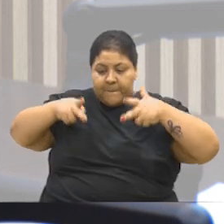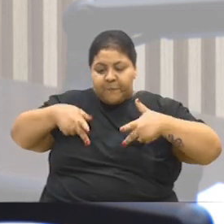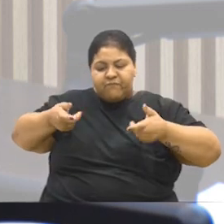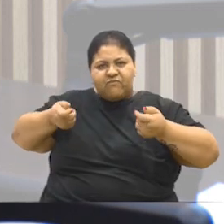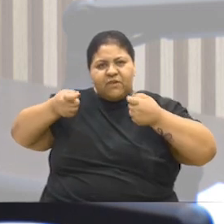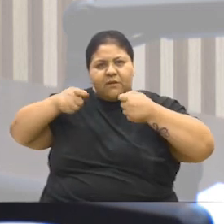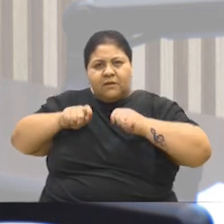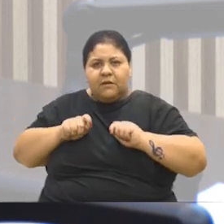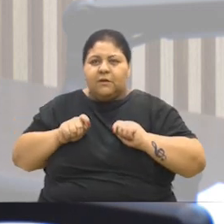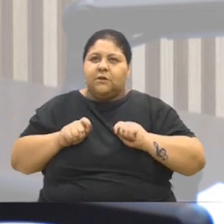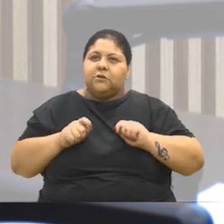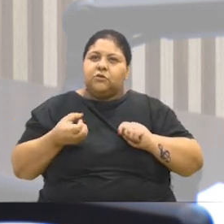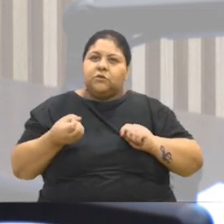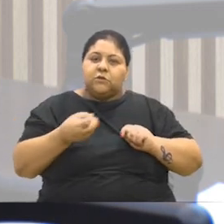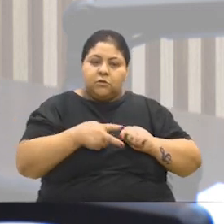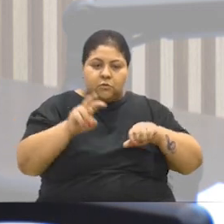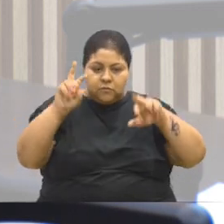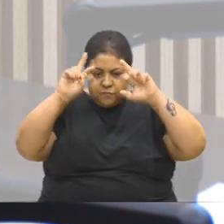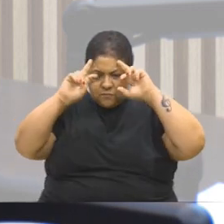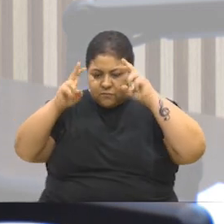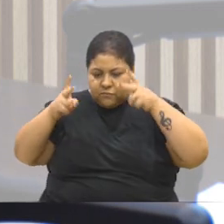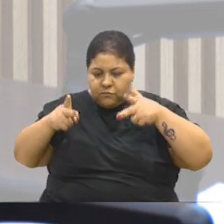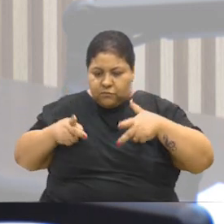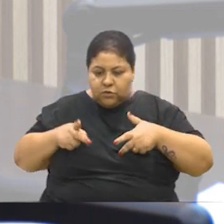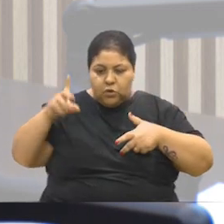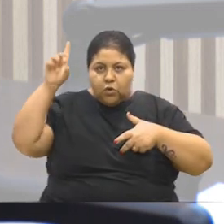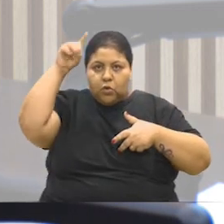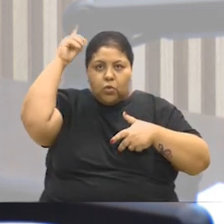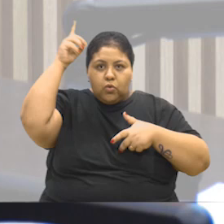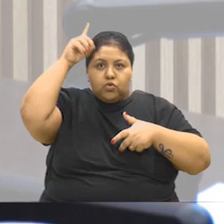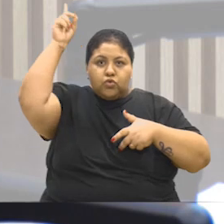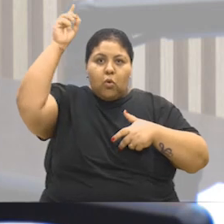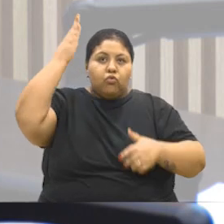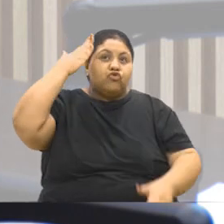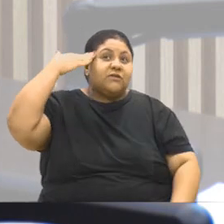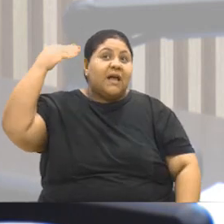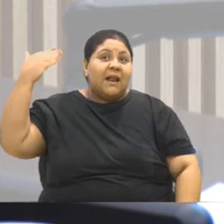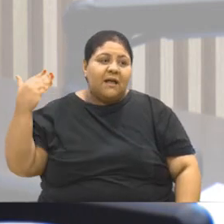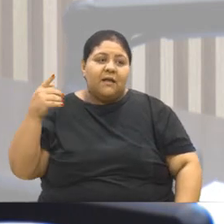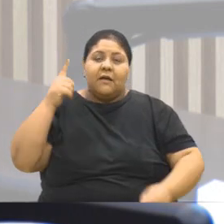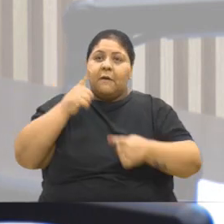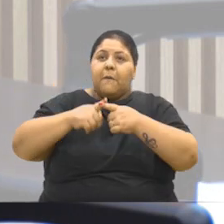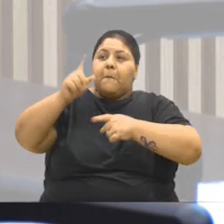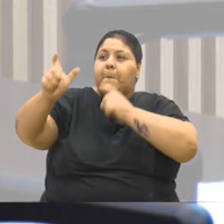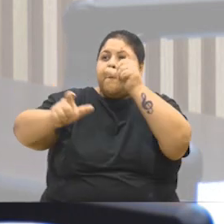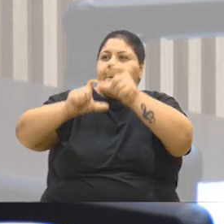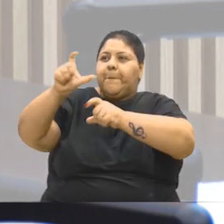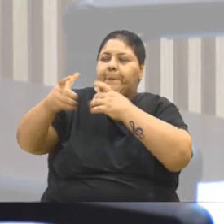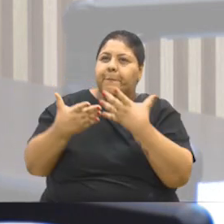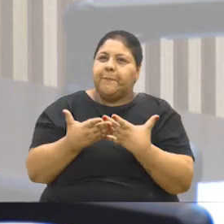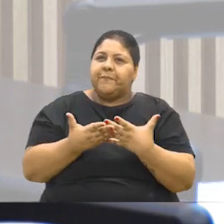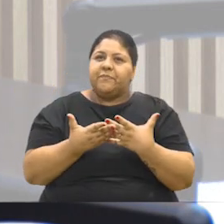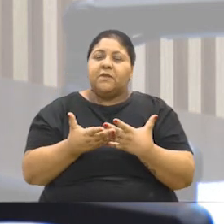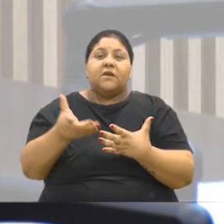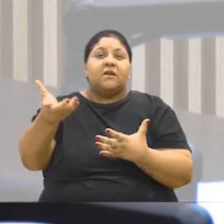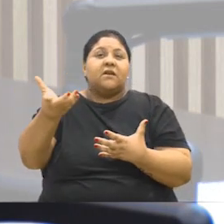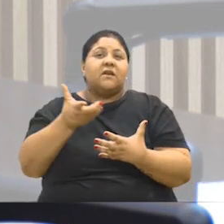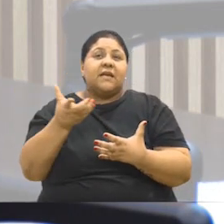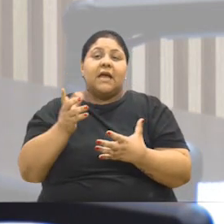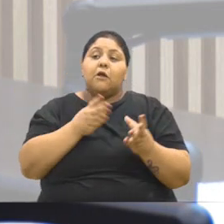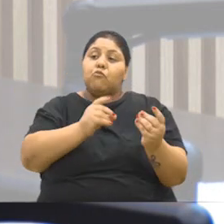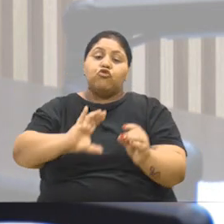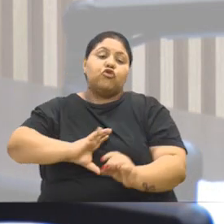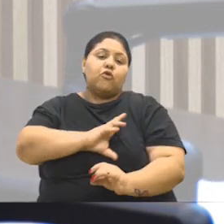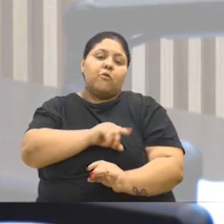a tua capacidade. De novo, reconhecer os teus dons, os teus talentos. Porque as pessoas, elas querem